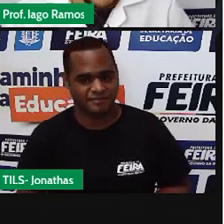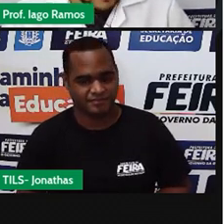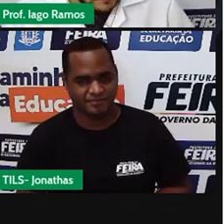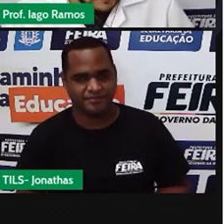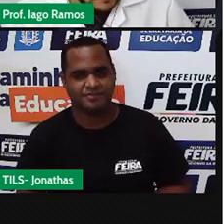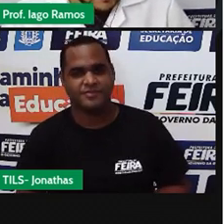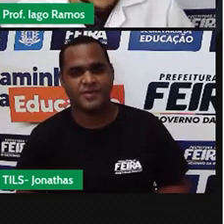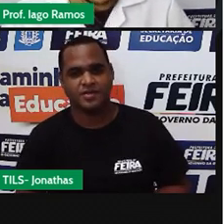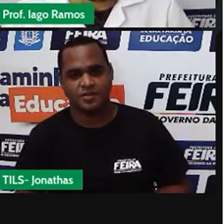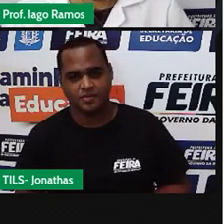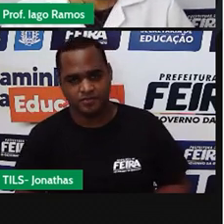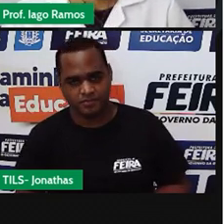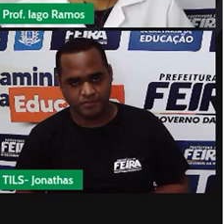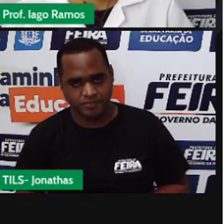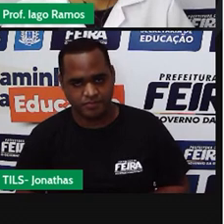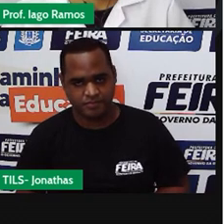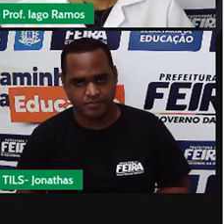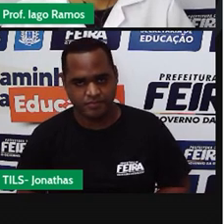E aí ó